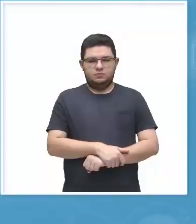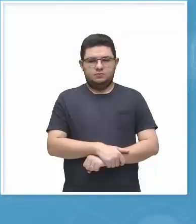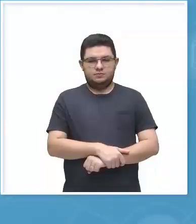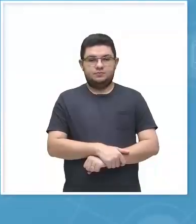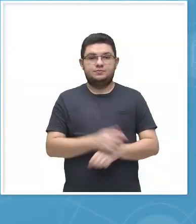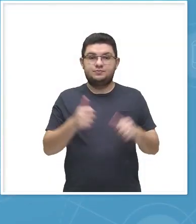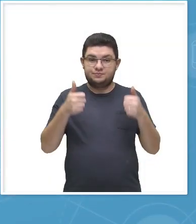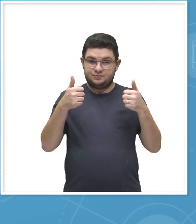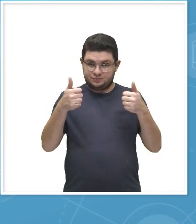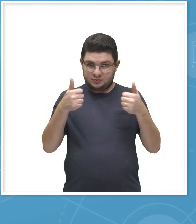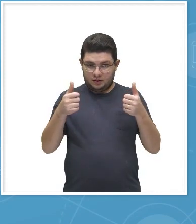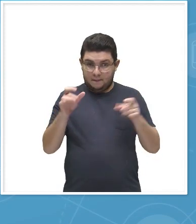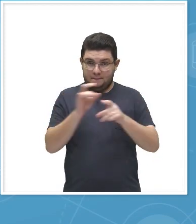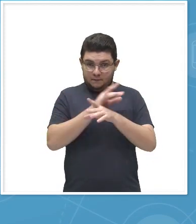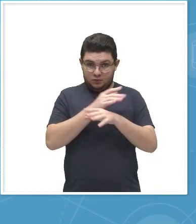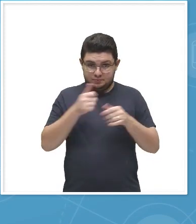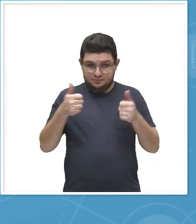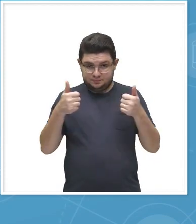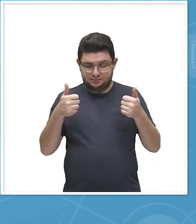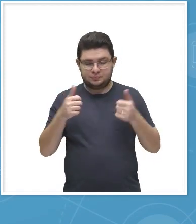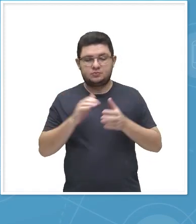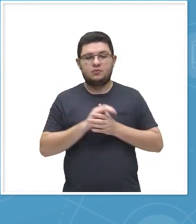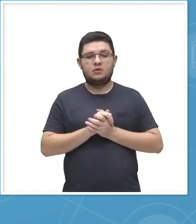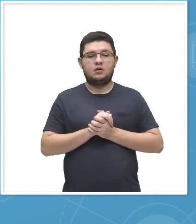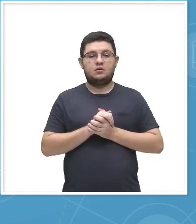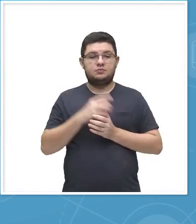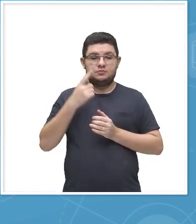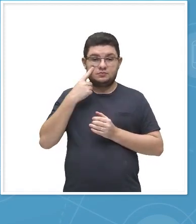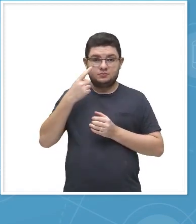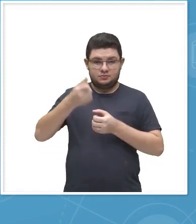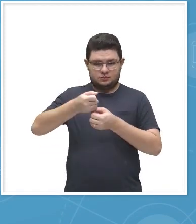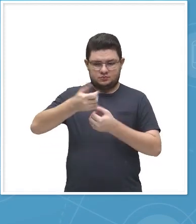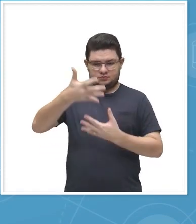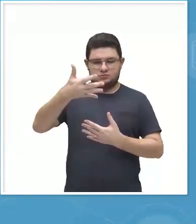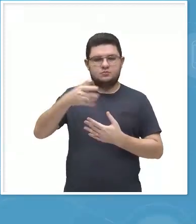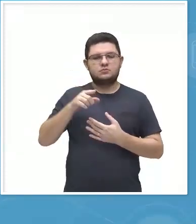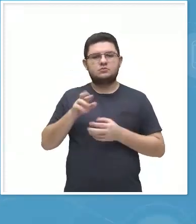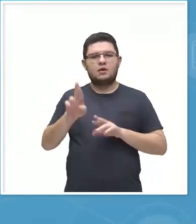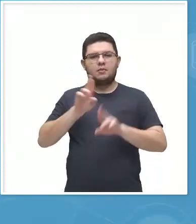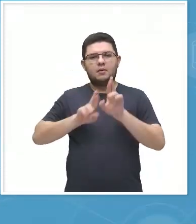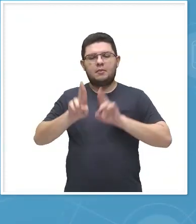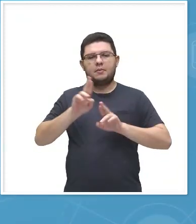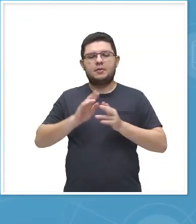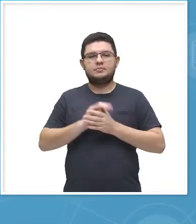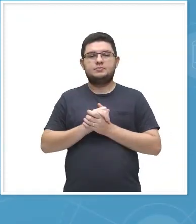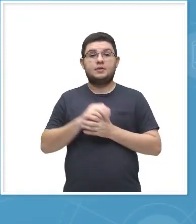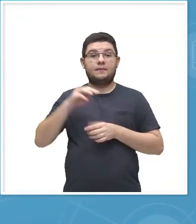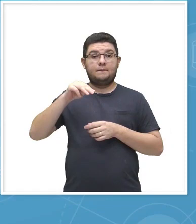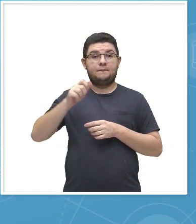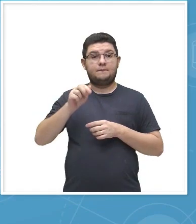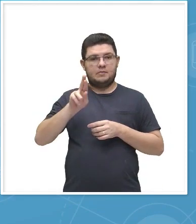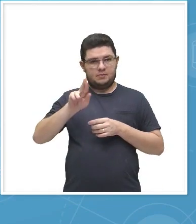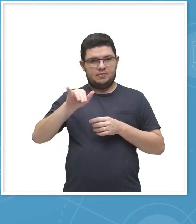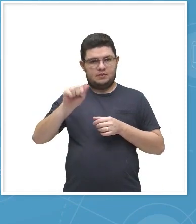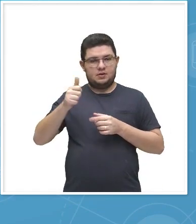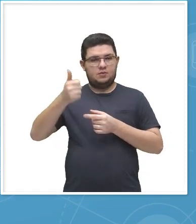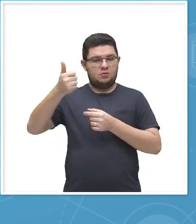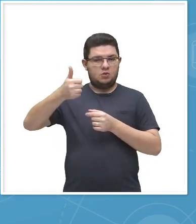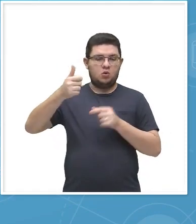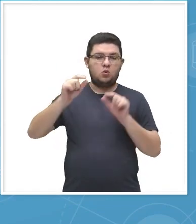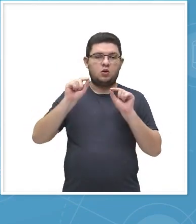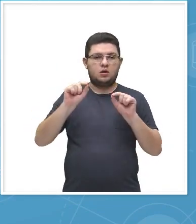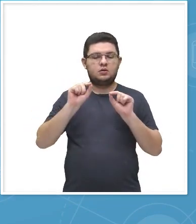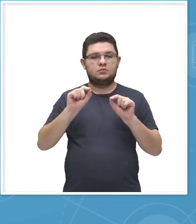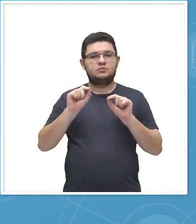Oi e aí Harry vamos conferir quem foi que foi puxar mais fila aqui da resposta né olha a sua Maria Luiza foi puxado aqui a fila